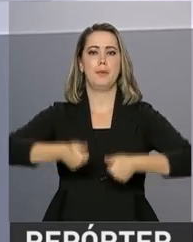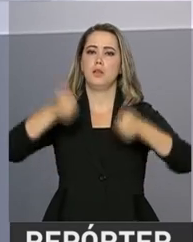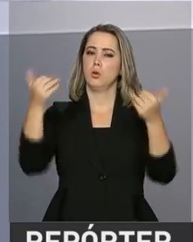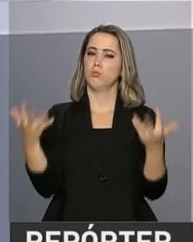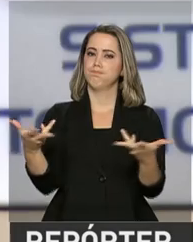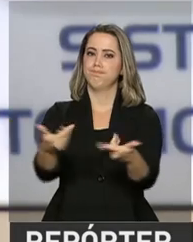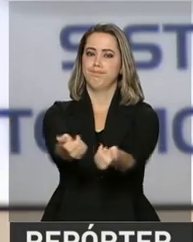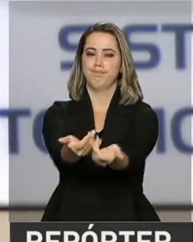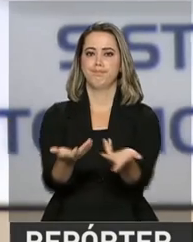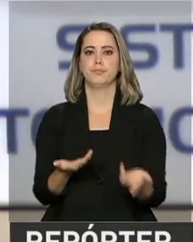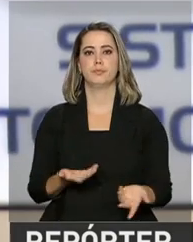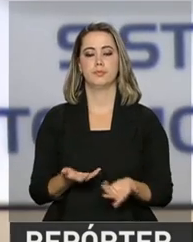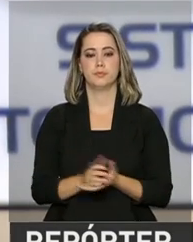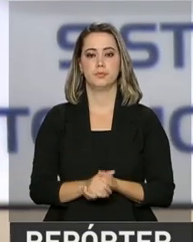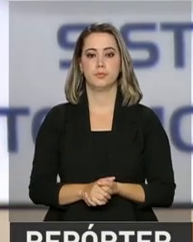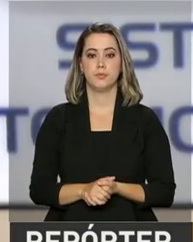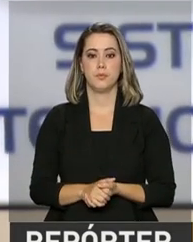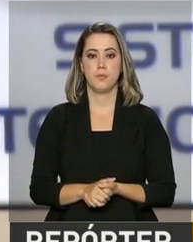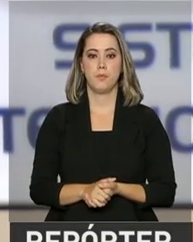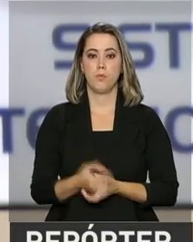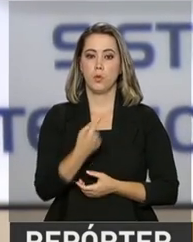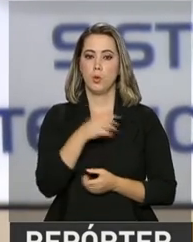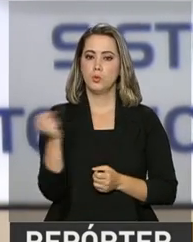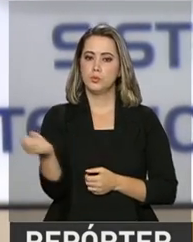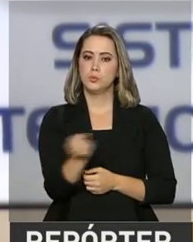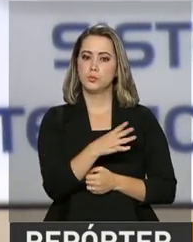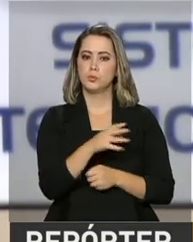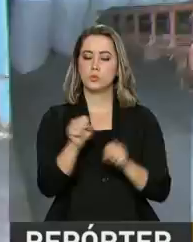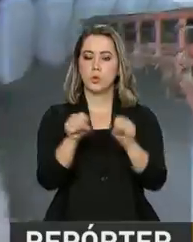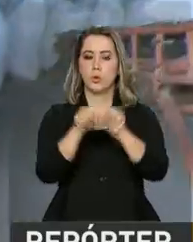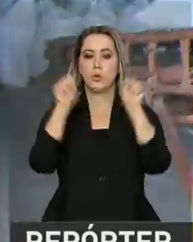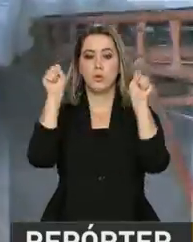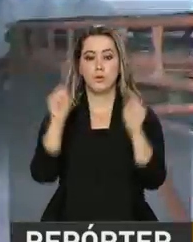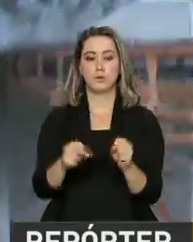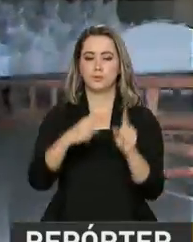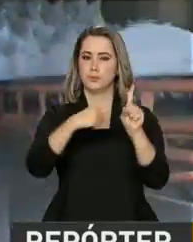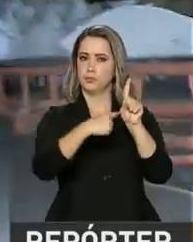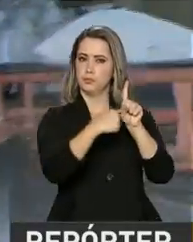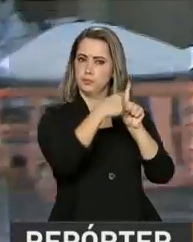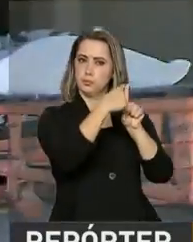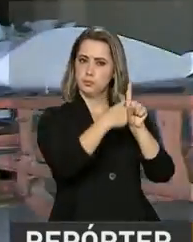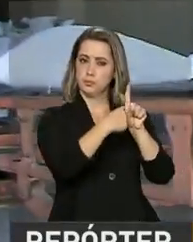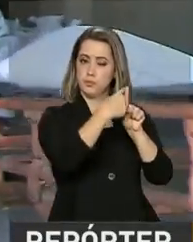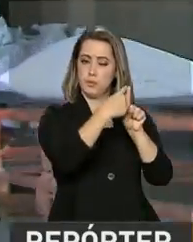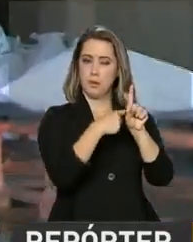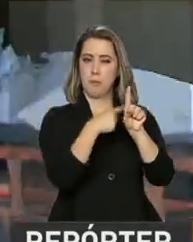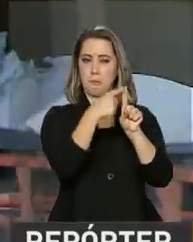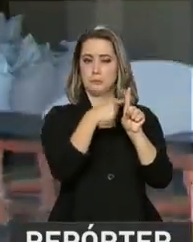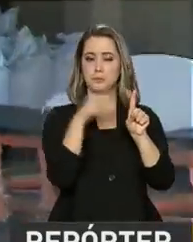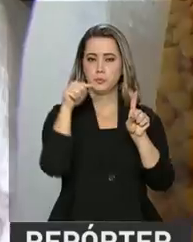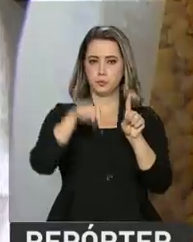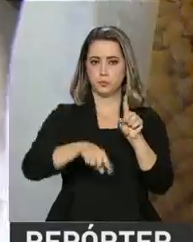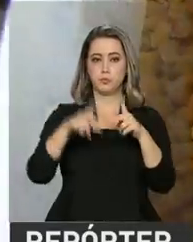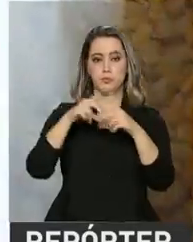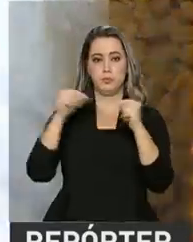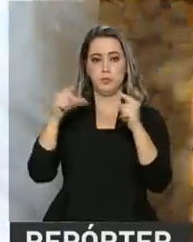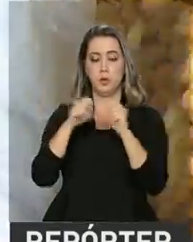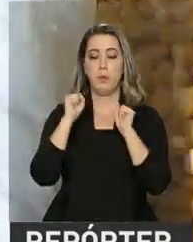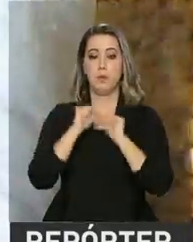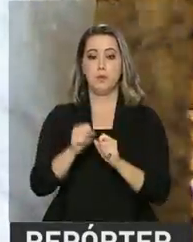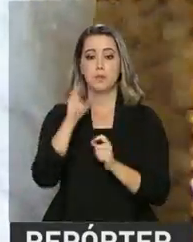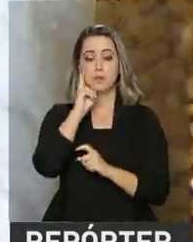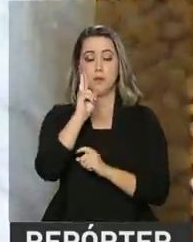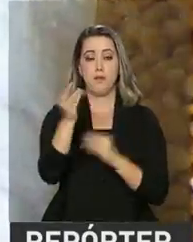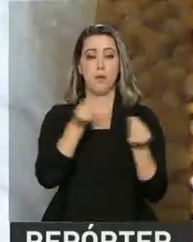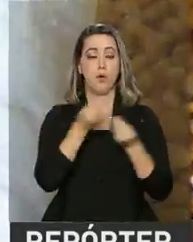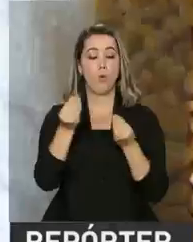produtos. O novo sistema de termometria instalado nos armazéns da Conab em Brasília permite fazer